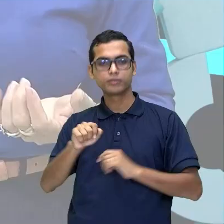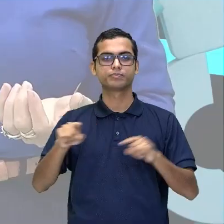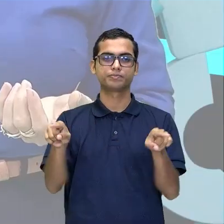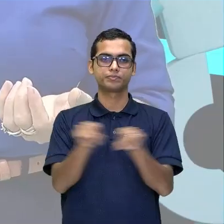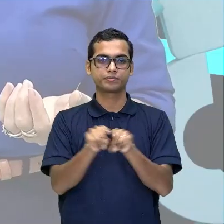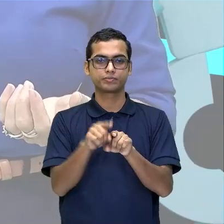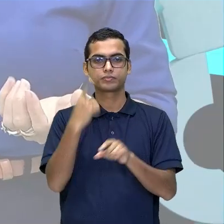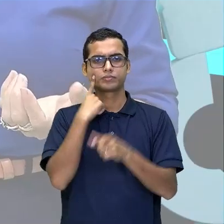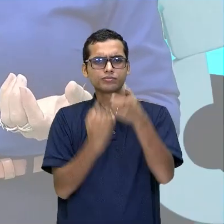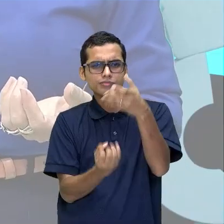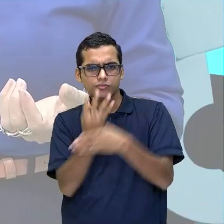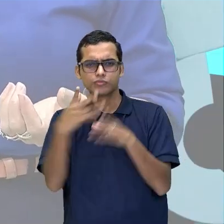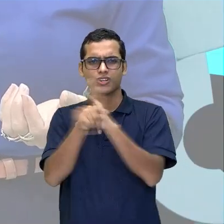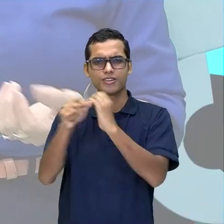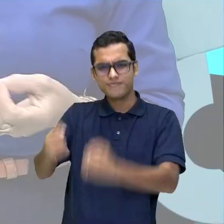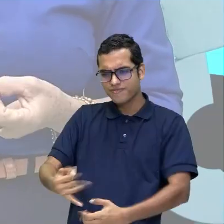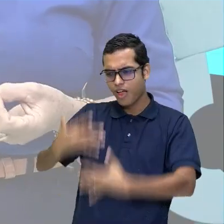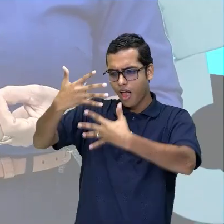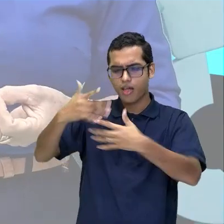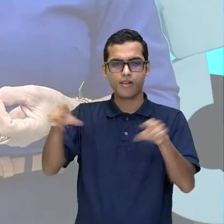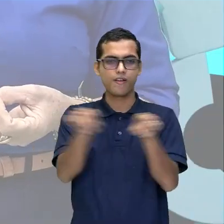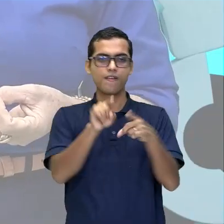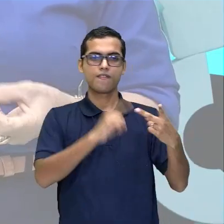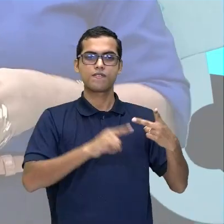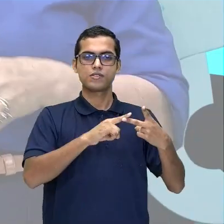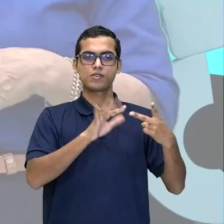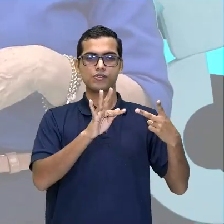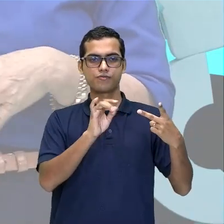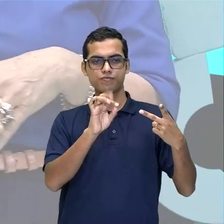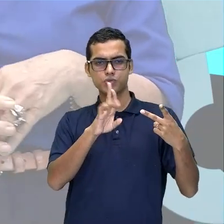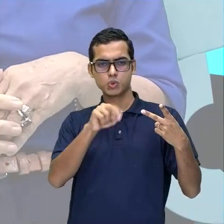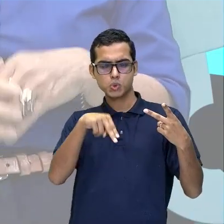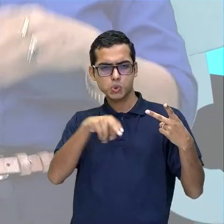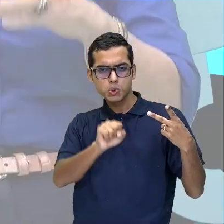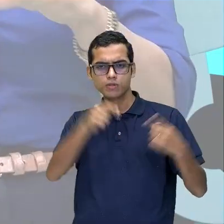fóruns e compartilhamento de arquivos.